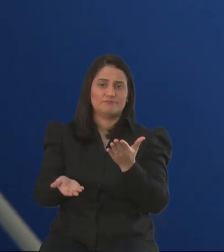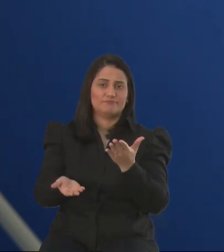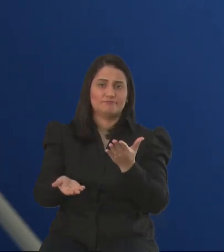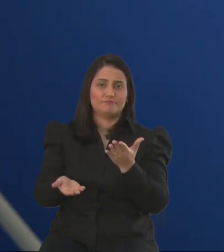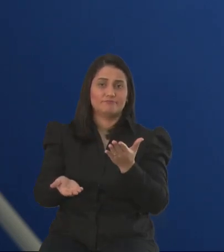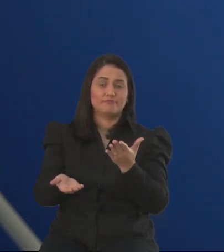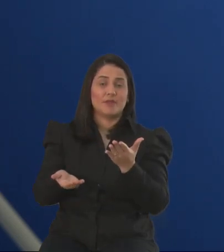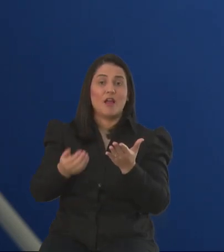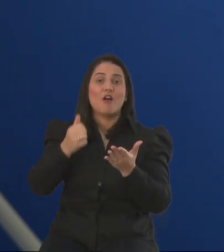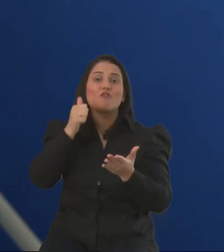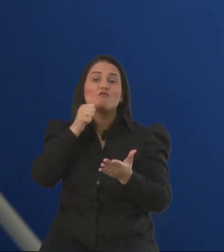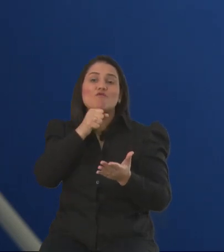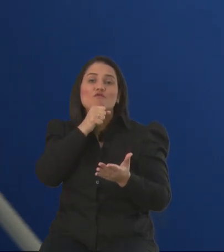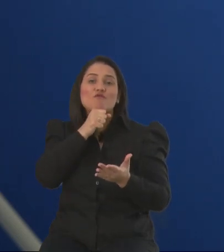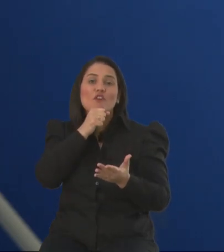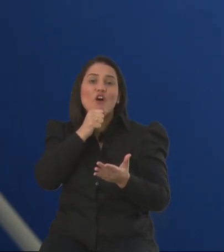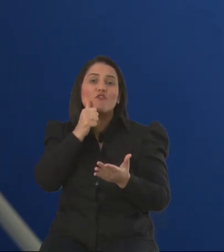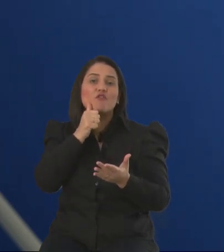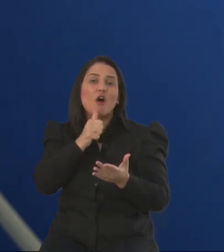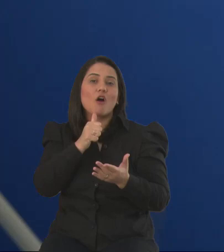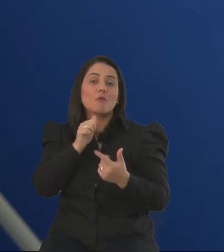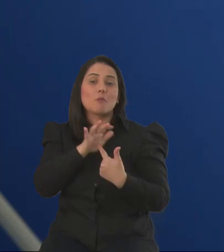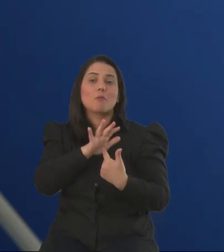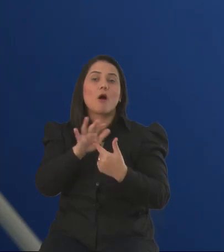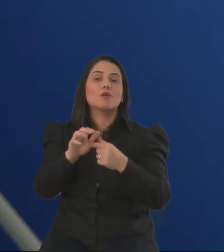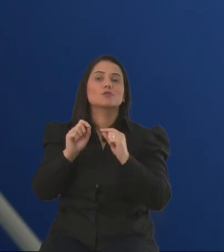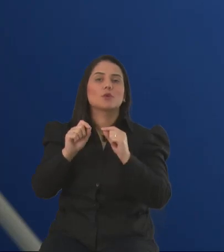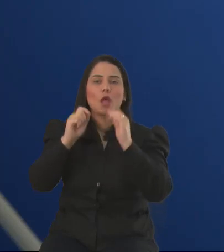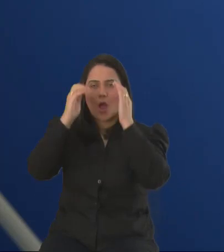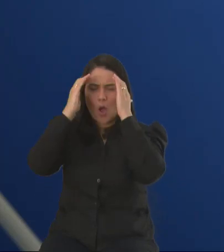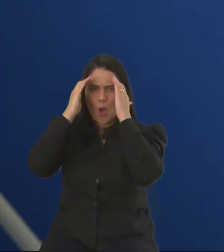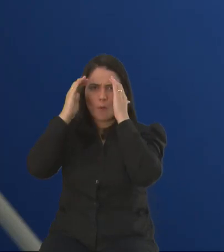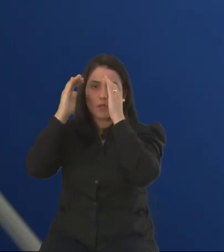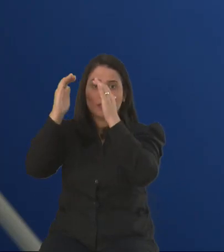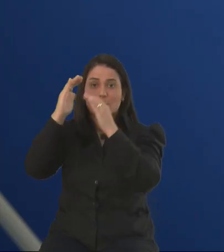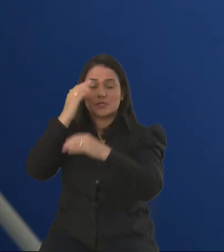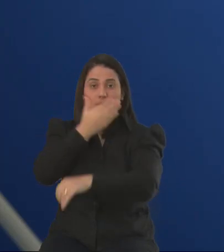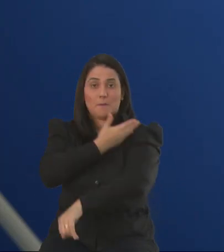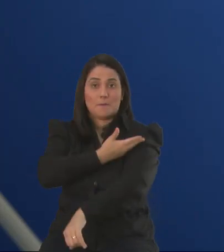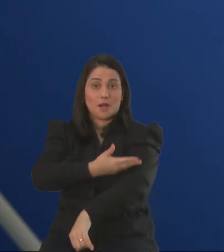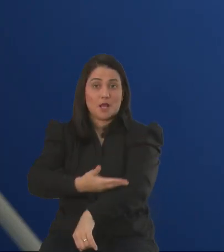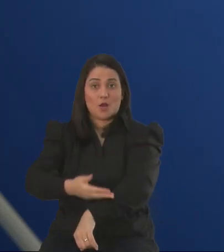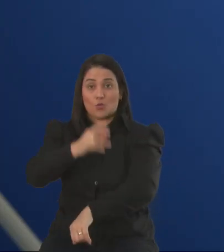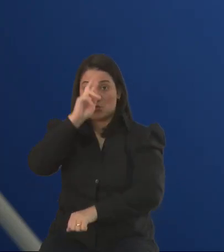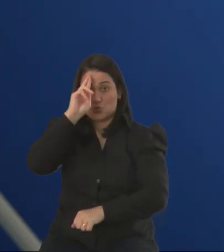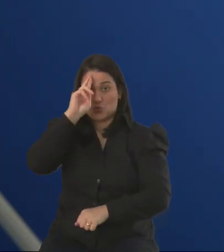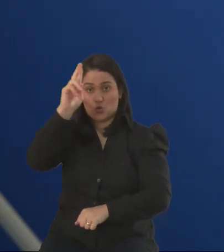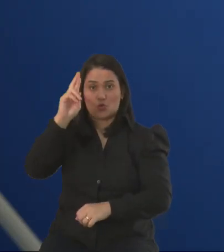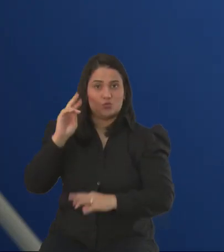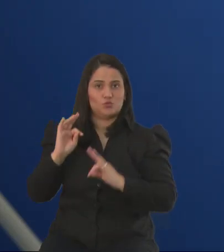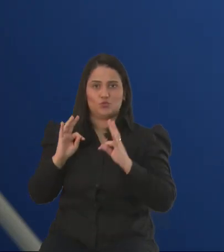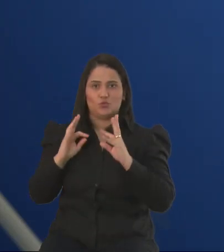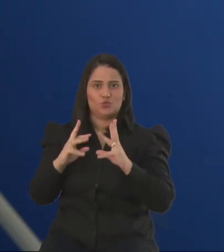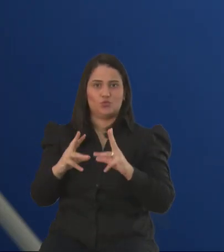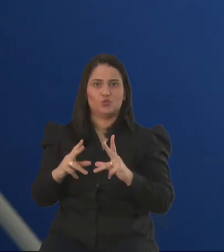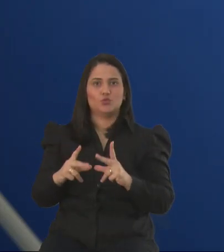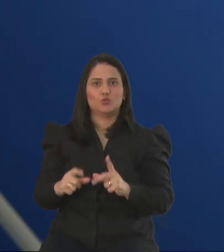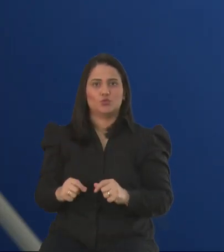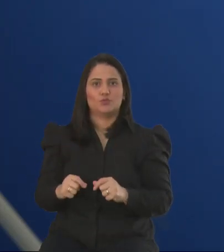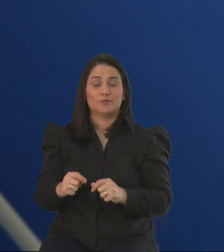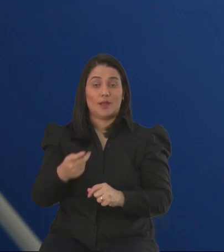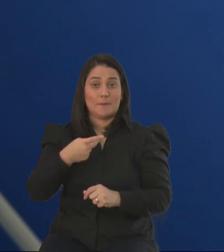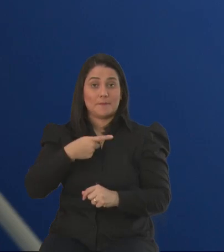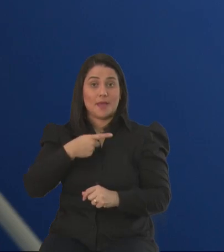minha avó ecoou obediência aos brancos donos de tudo. A voz de minha